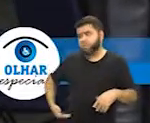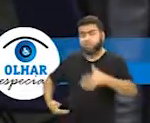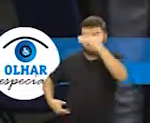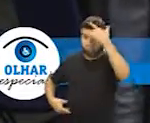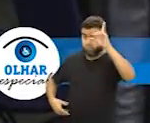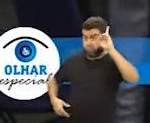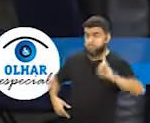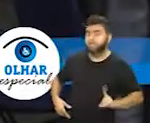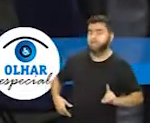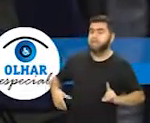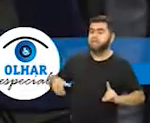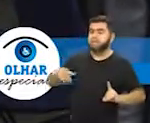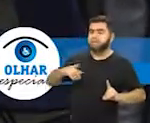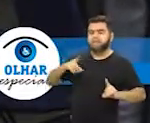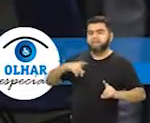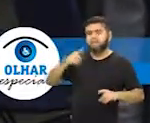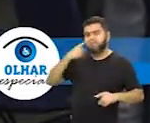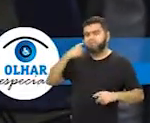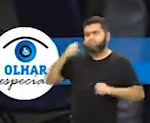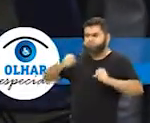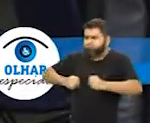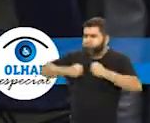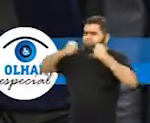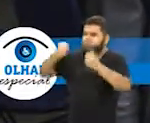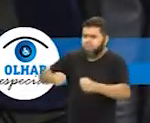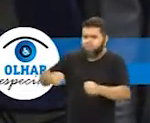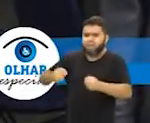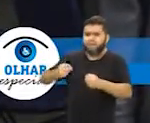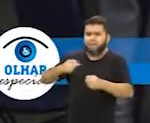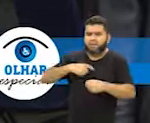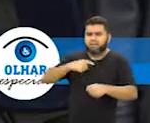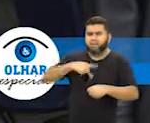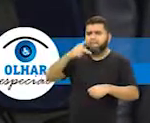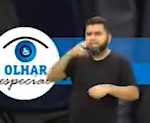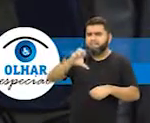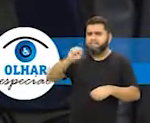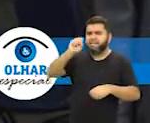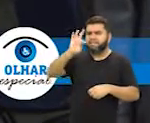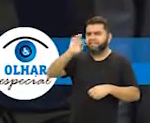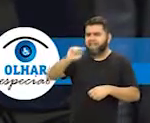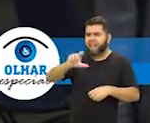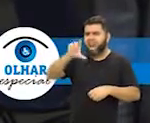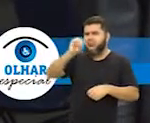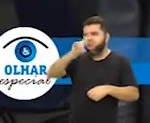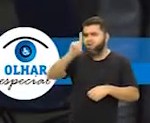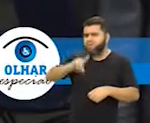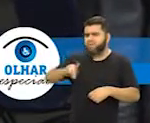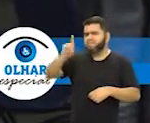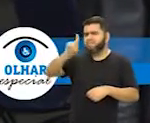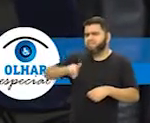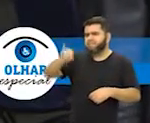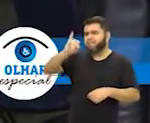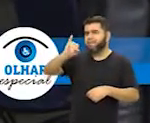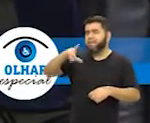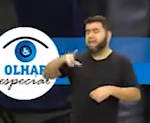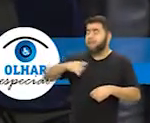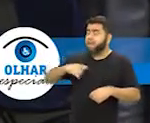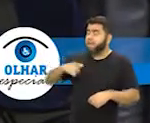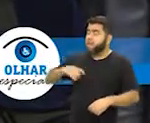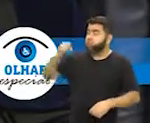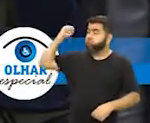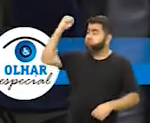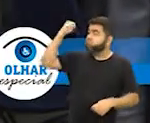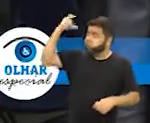pessoas com deficiência e sentir a pujança do movimento pestaloziano liderando